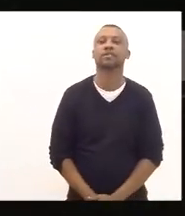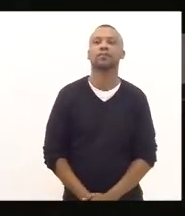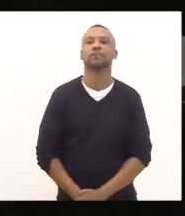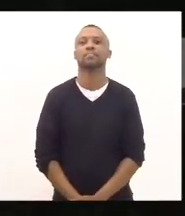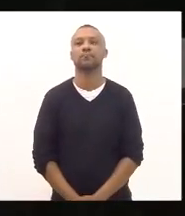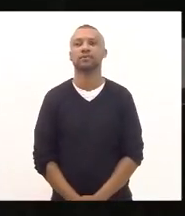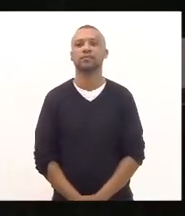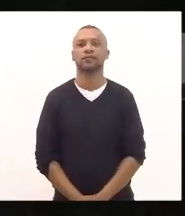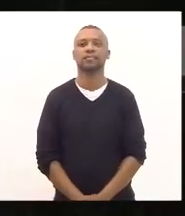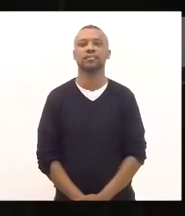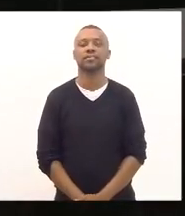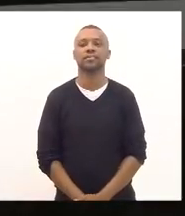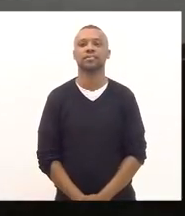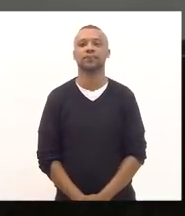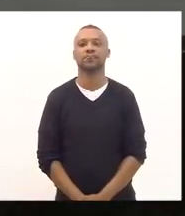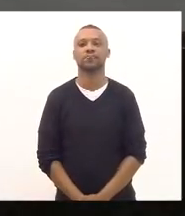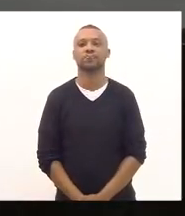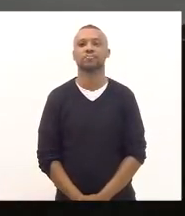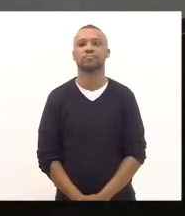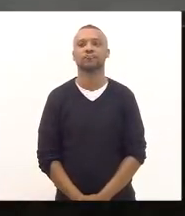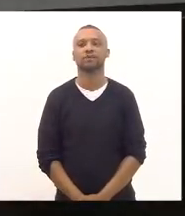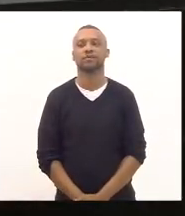E aí